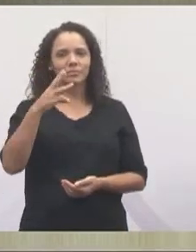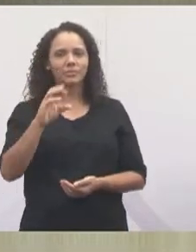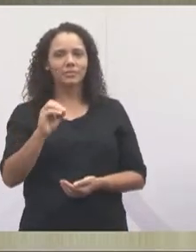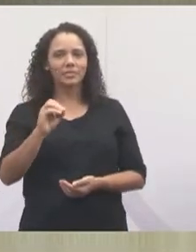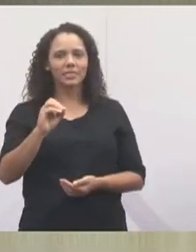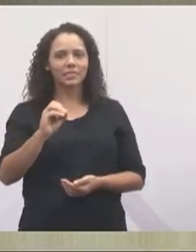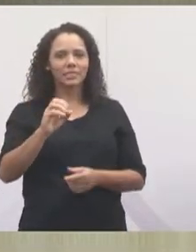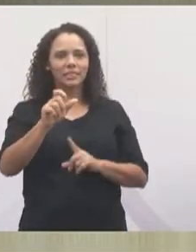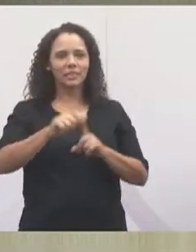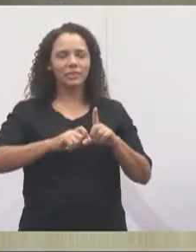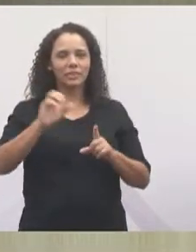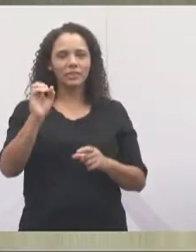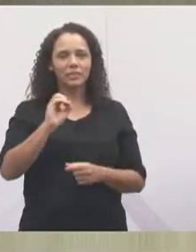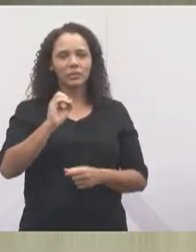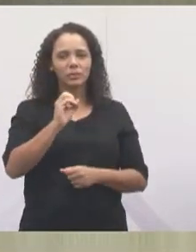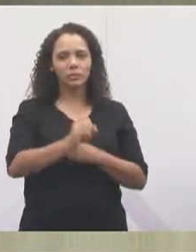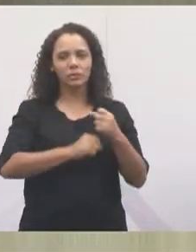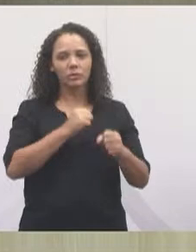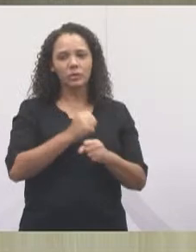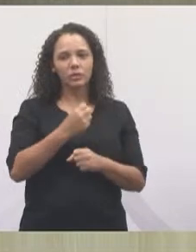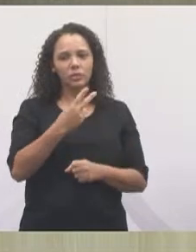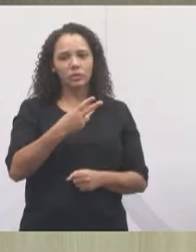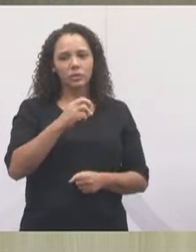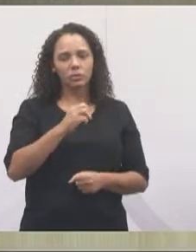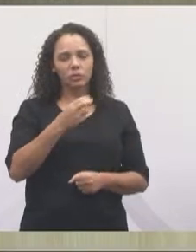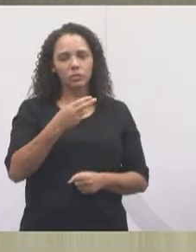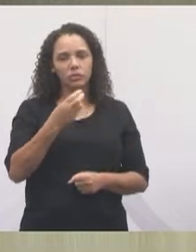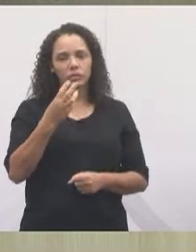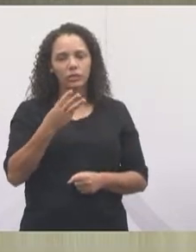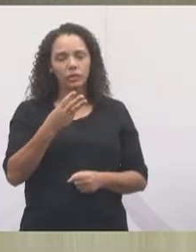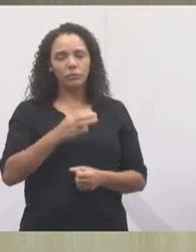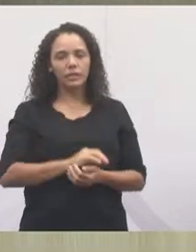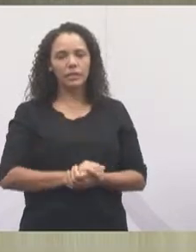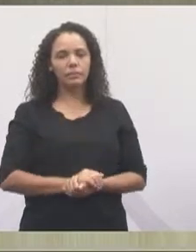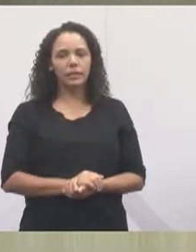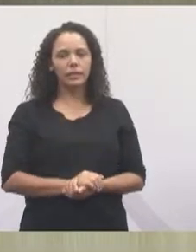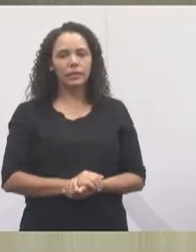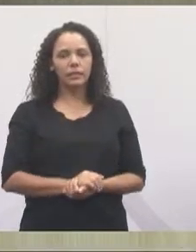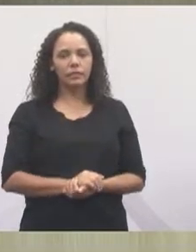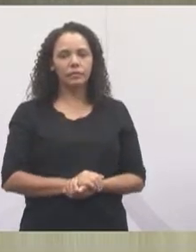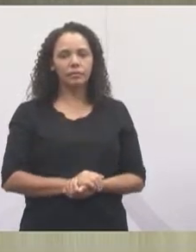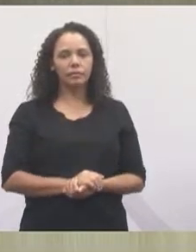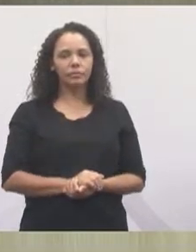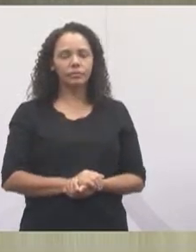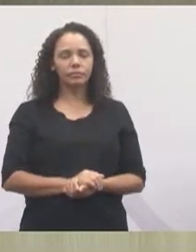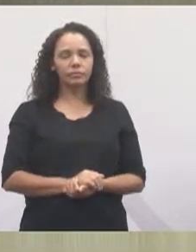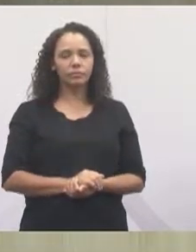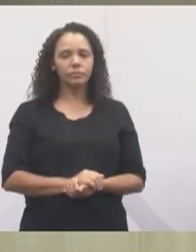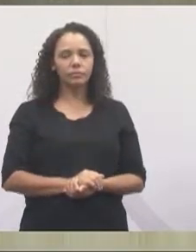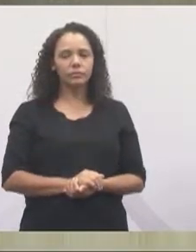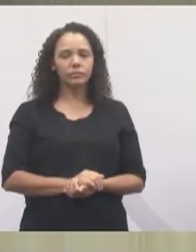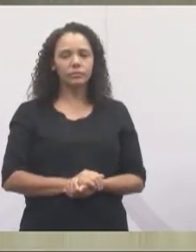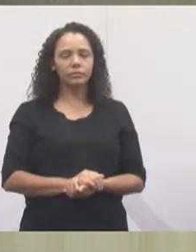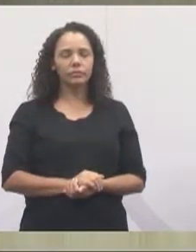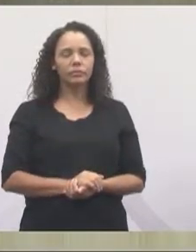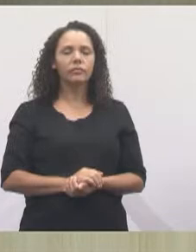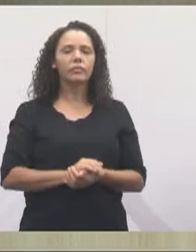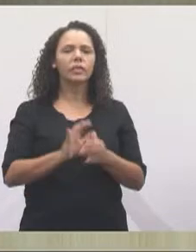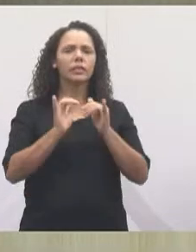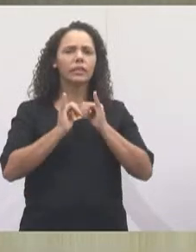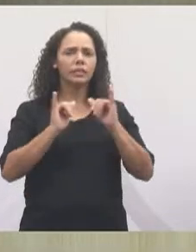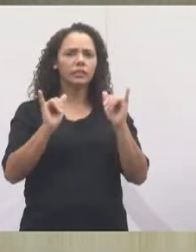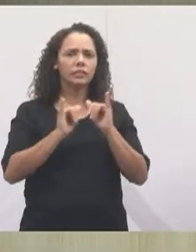de 2023 Comunica a composição da executiva Municipal do partido social